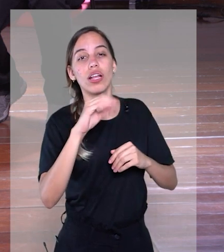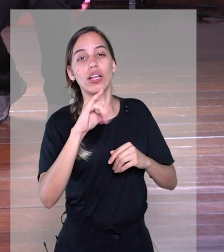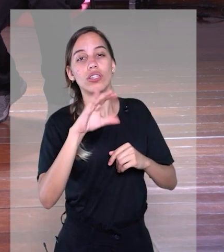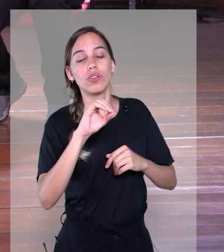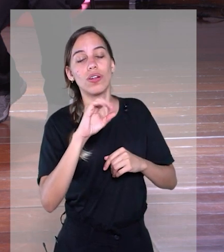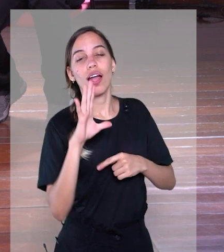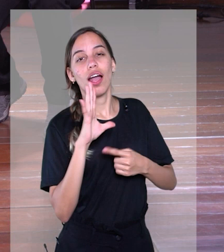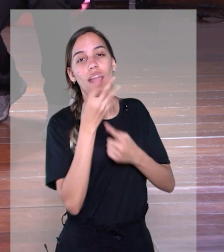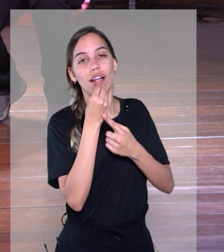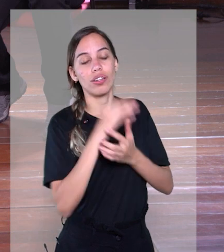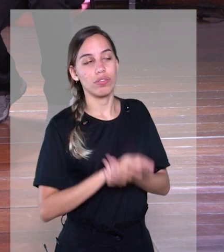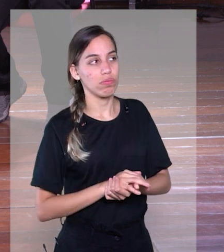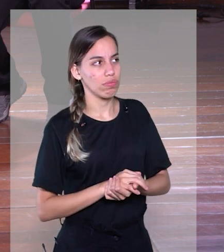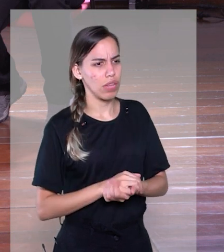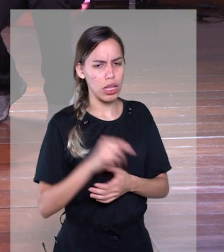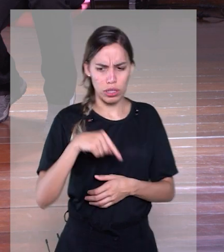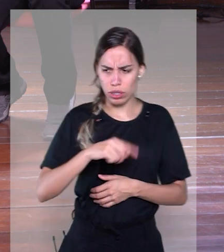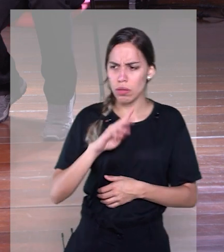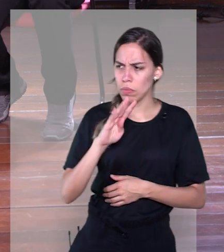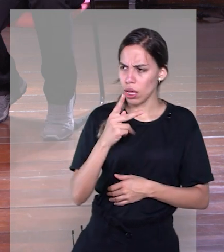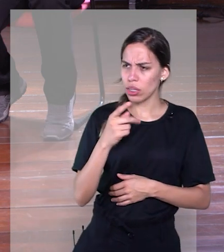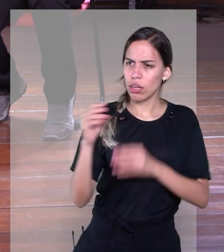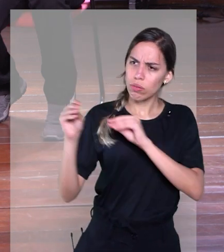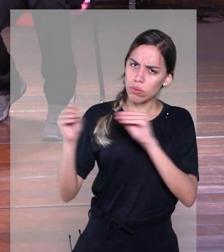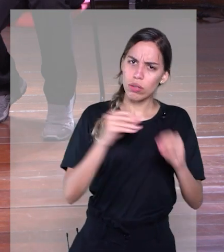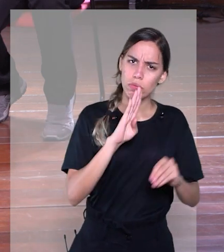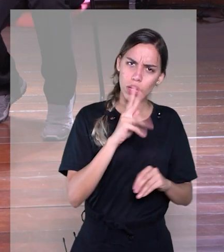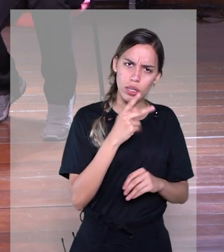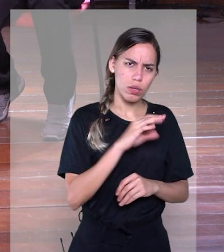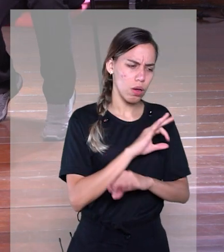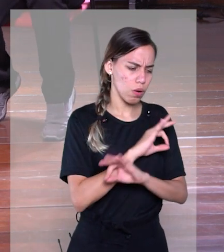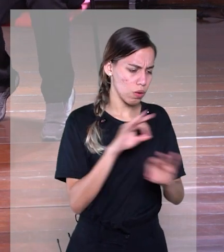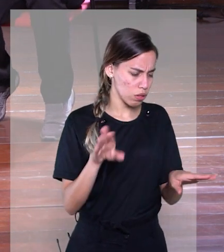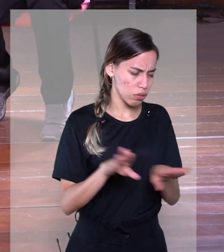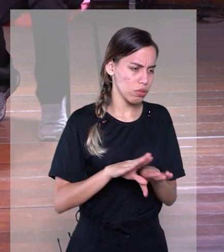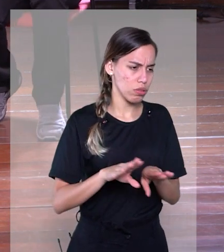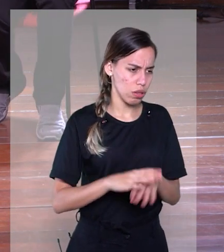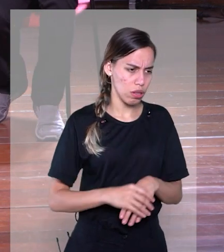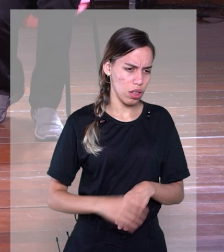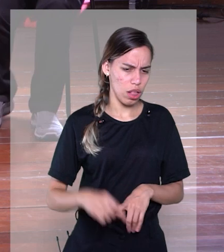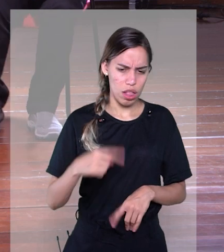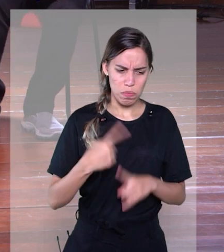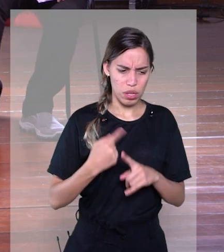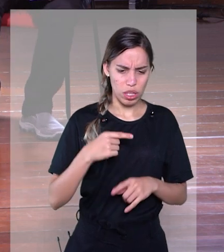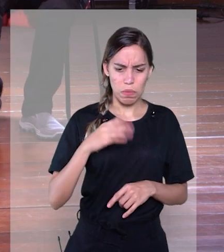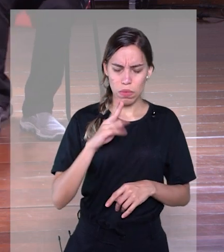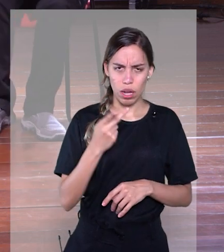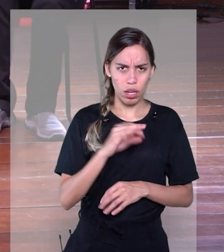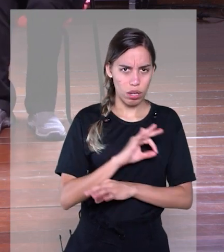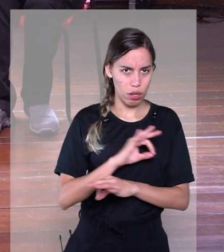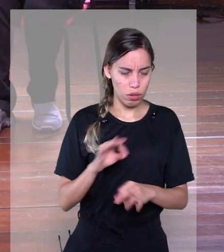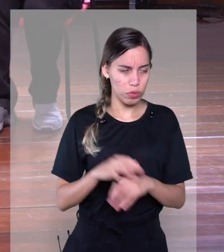né? Aqui seria ótimo também. Enfim, Belo Horizonte tem... Não vai faltar lugar, né? Qualidade é boa do material.